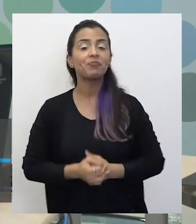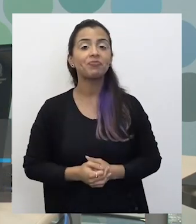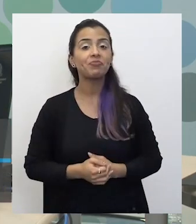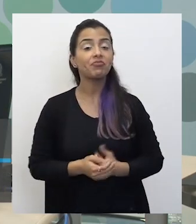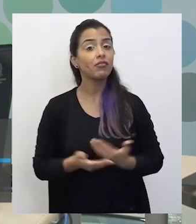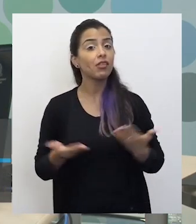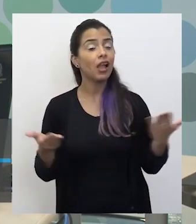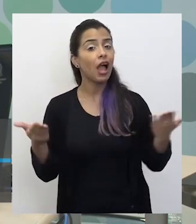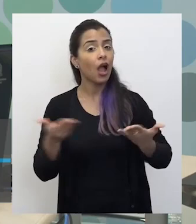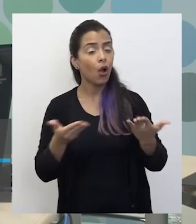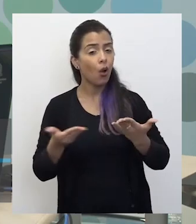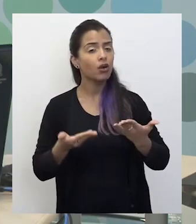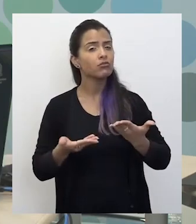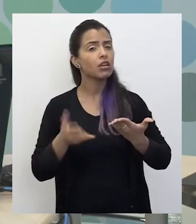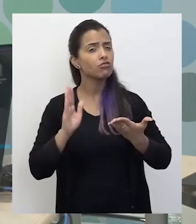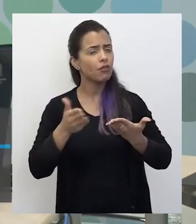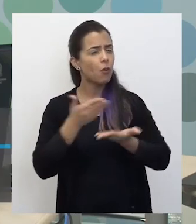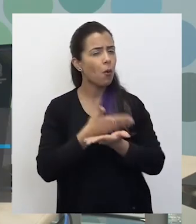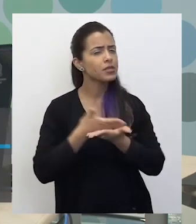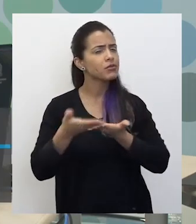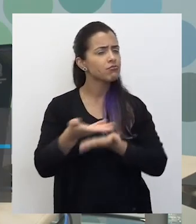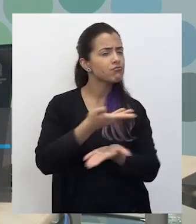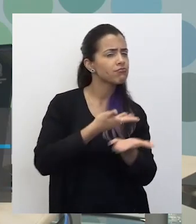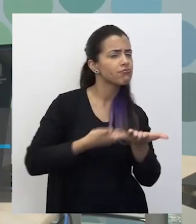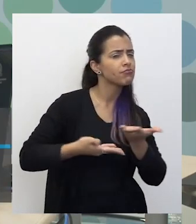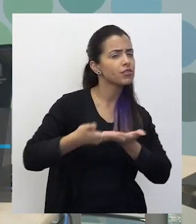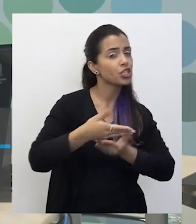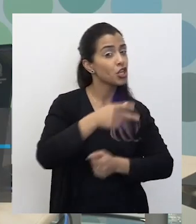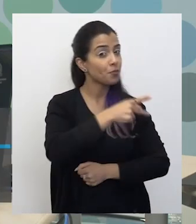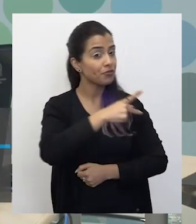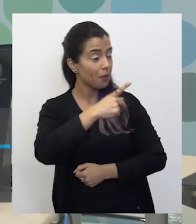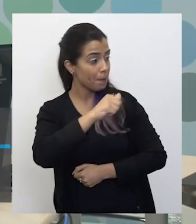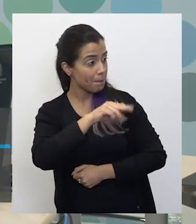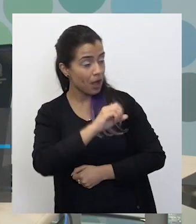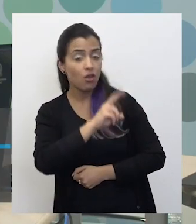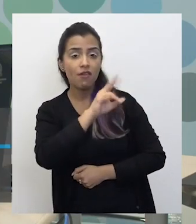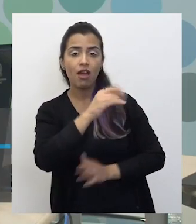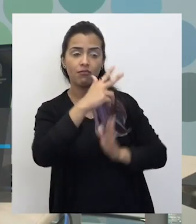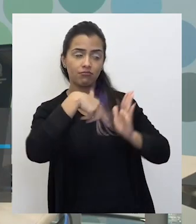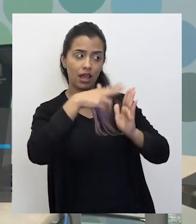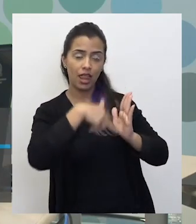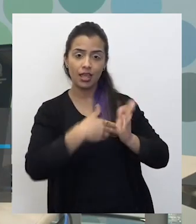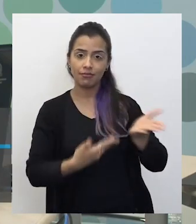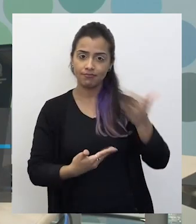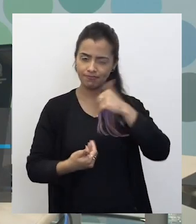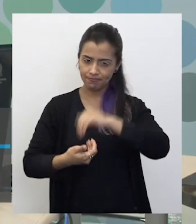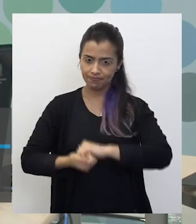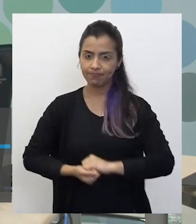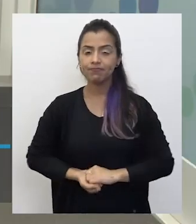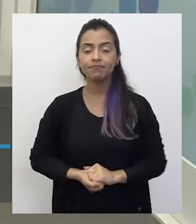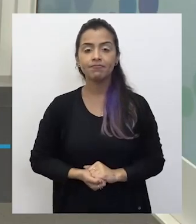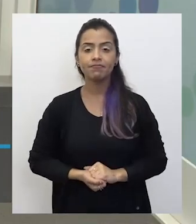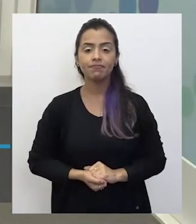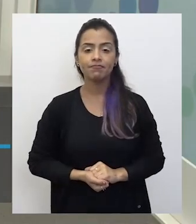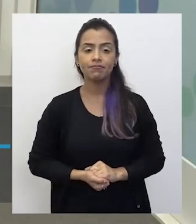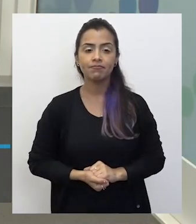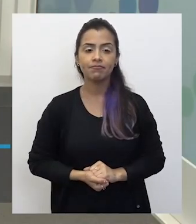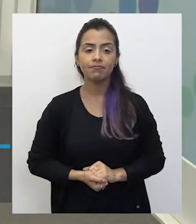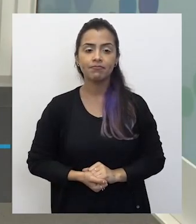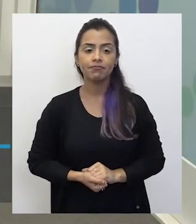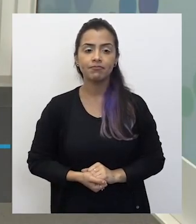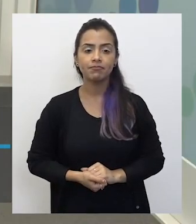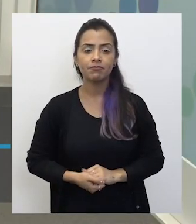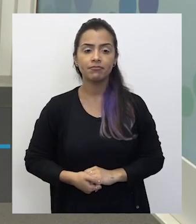aí com um momento já de sondagem. E o professor Paulo vai fazer a leitura com vocês. Então, acompanhem aí. Muito bem,